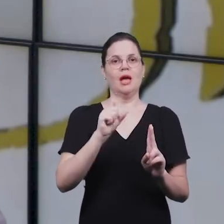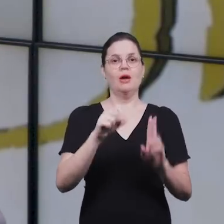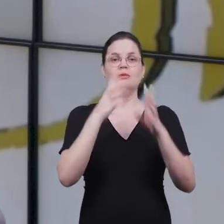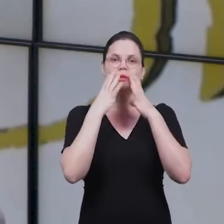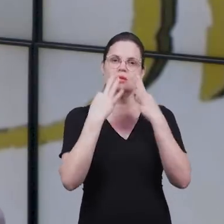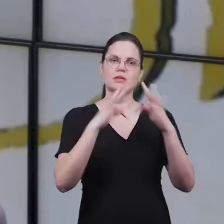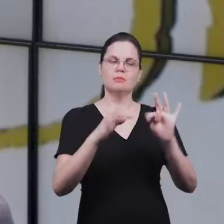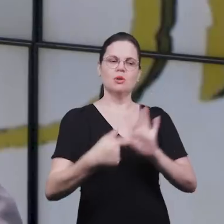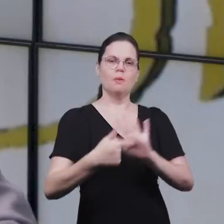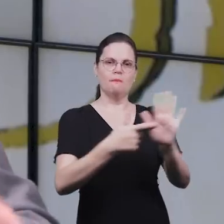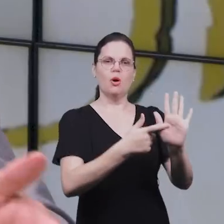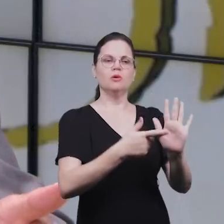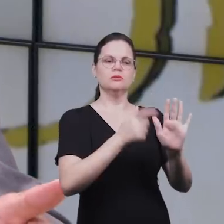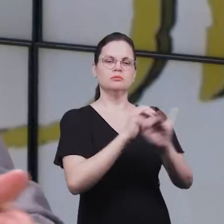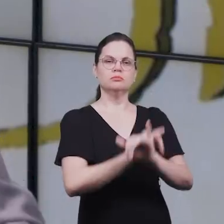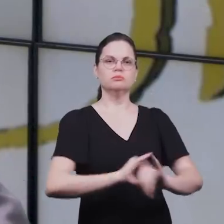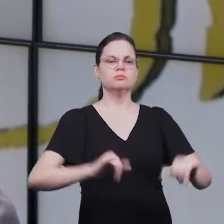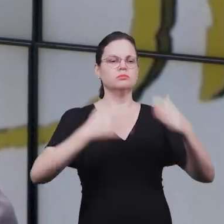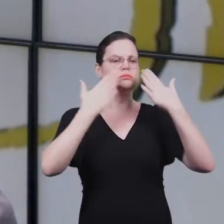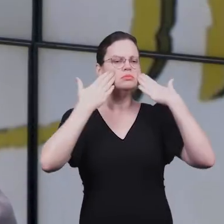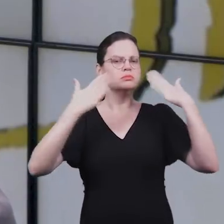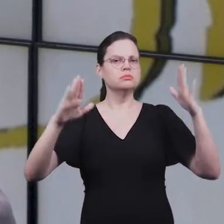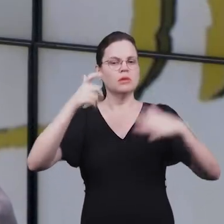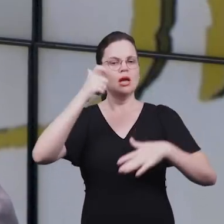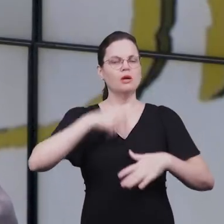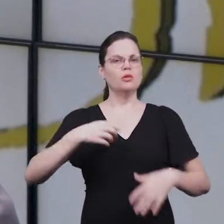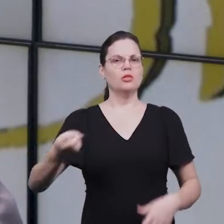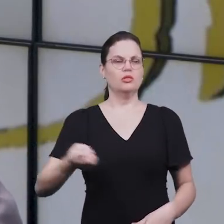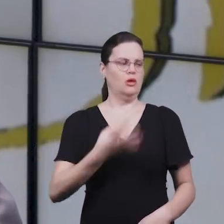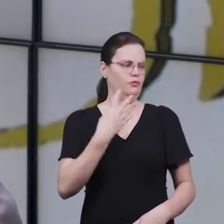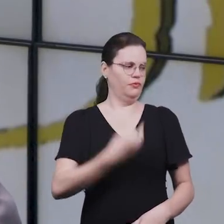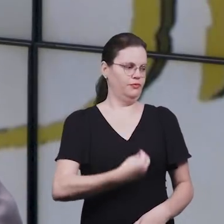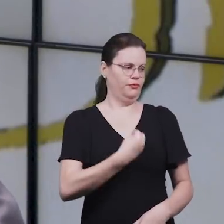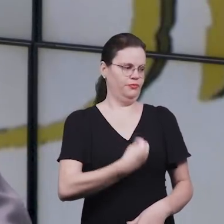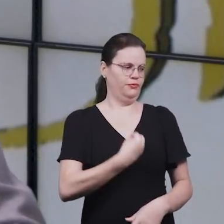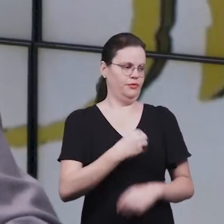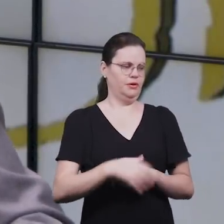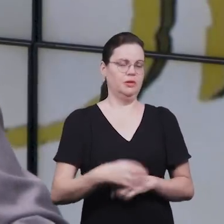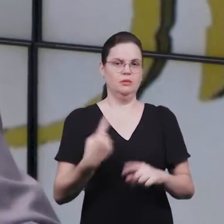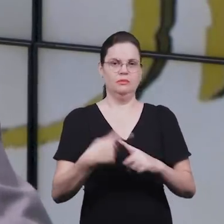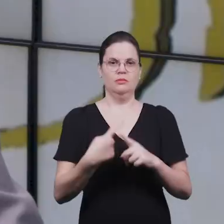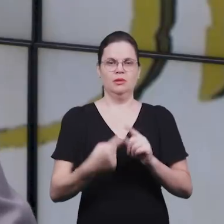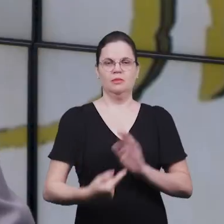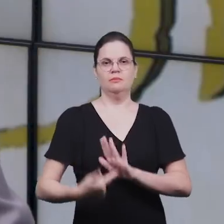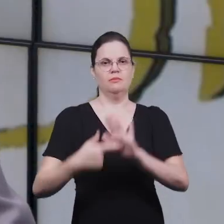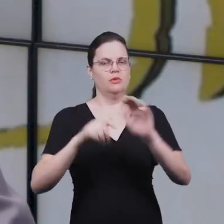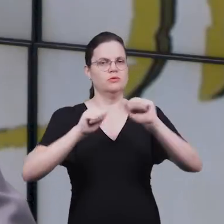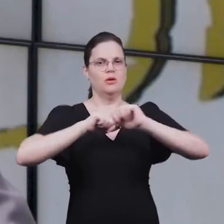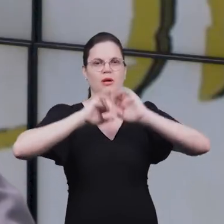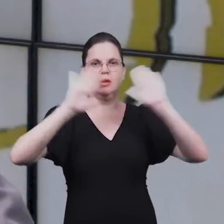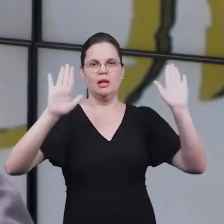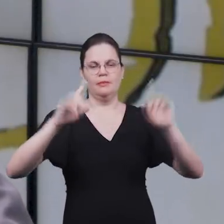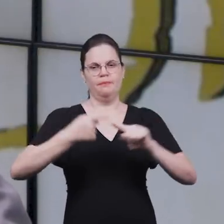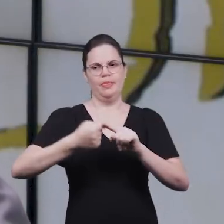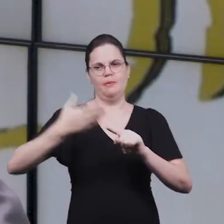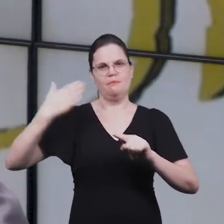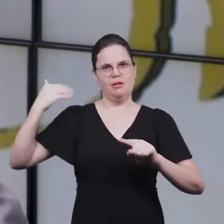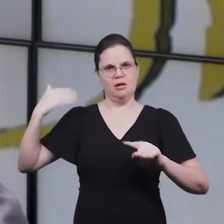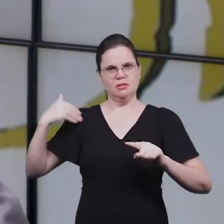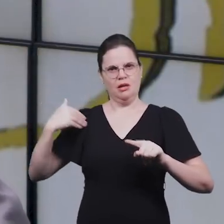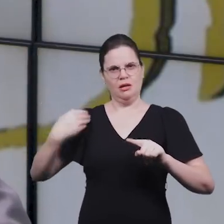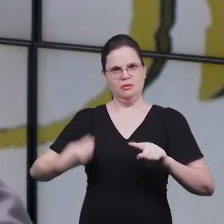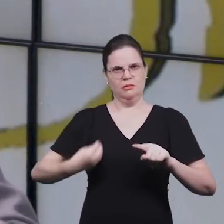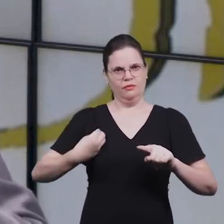esse testemunho desse novo homem que nasceu. É um ato simbólico publicamente que o velho homem que